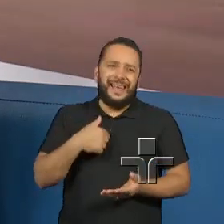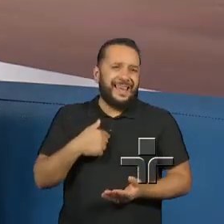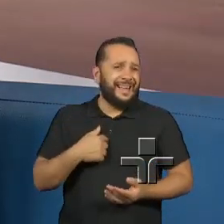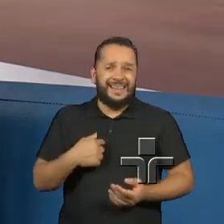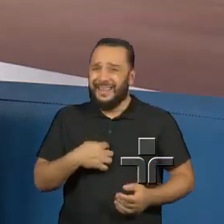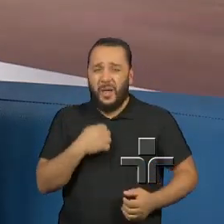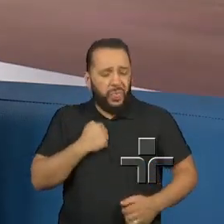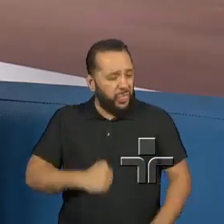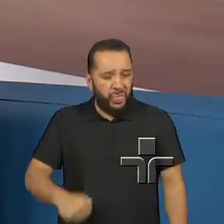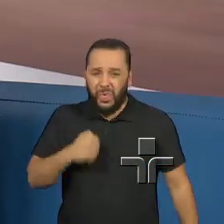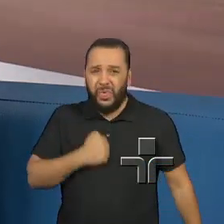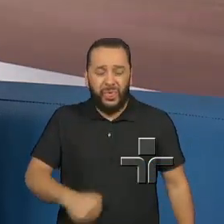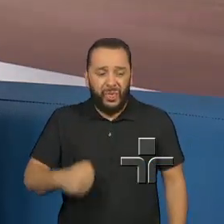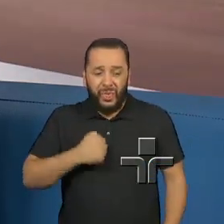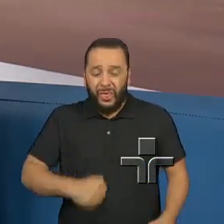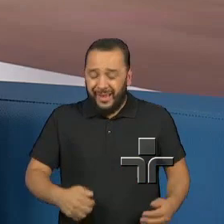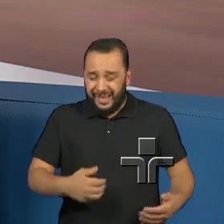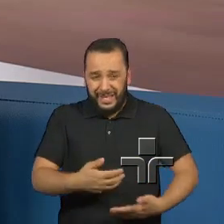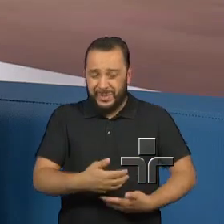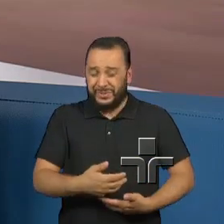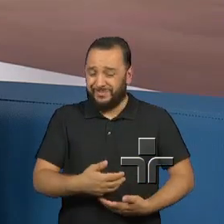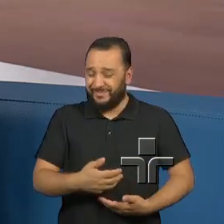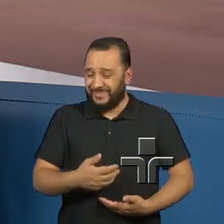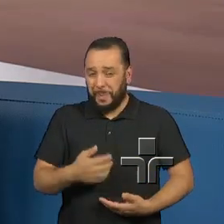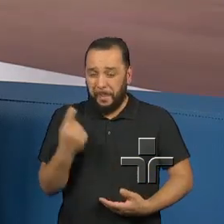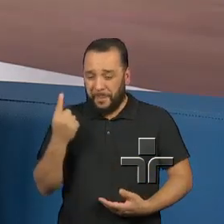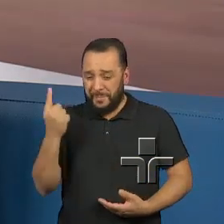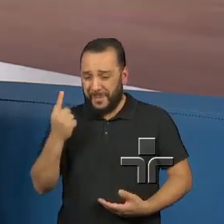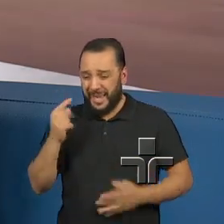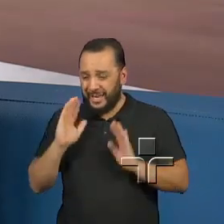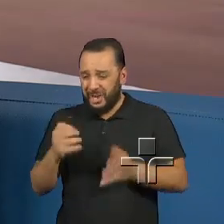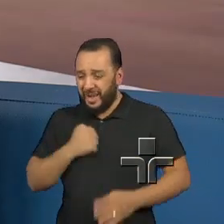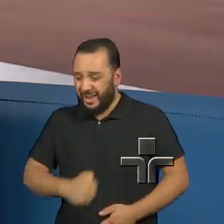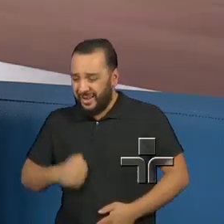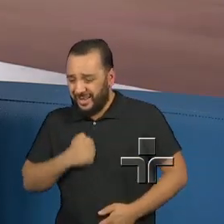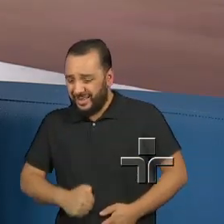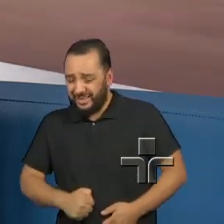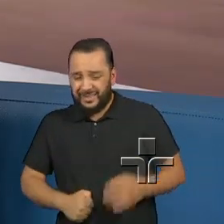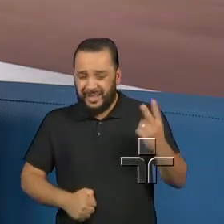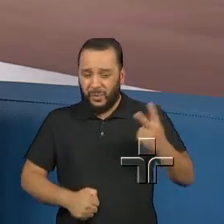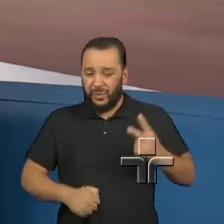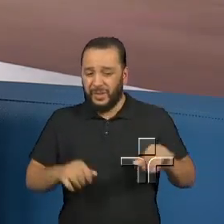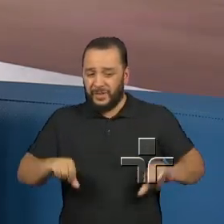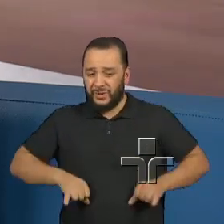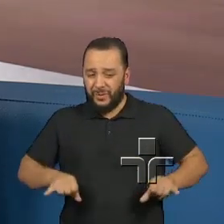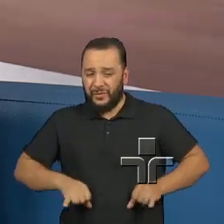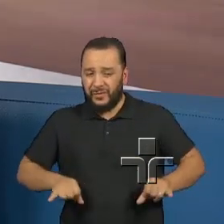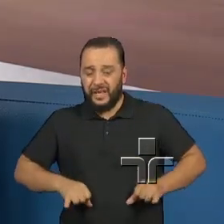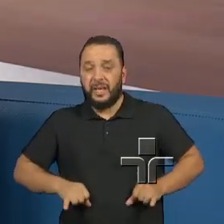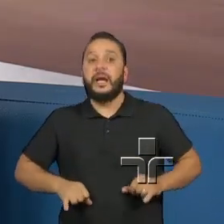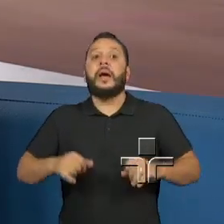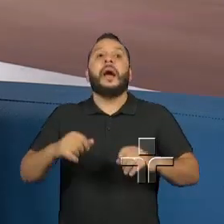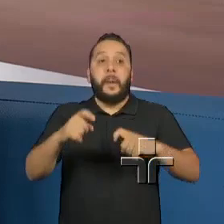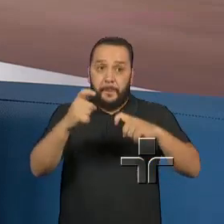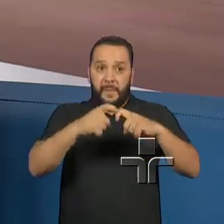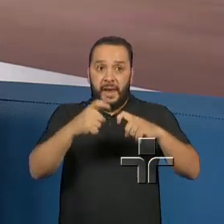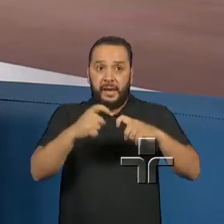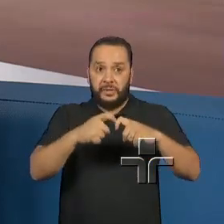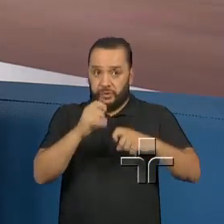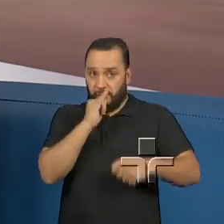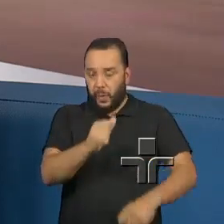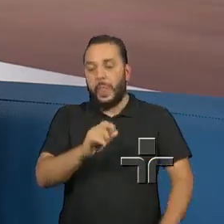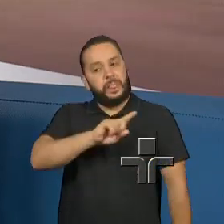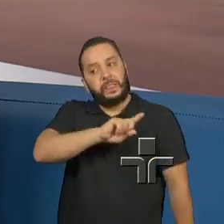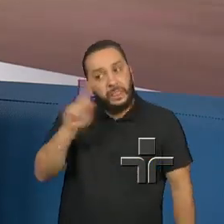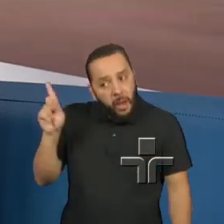titubeei para dar a segunda dose. E aí foi a conversa com a pediatra que me fez realmente não. O que pode acontecer caso